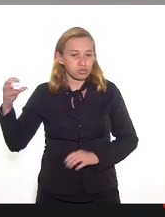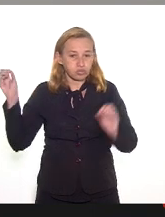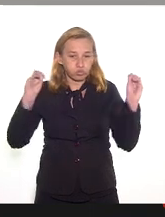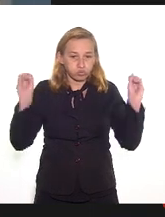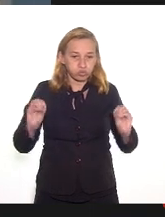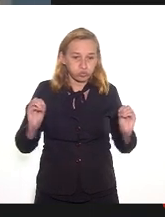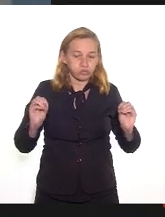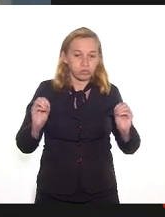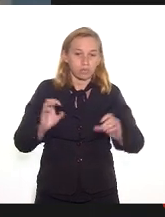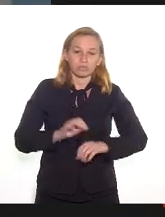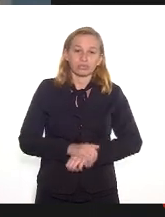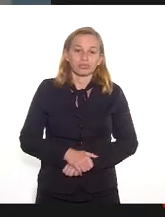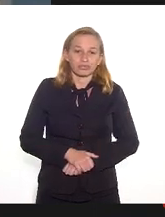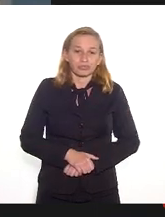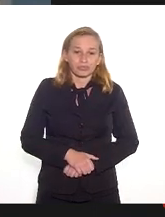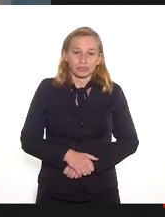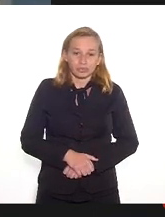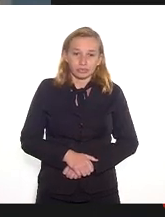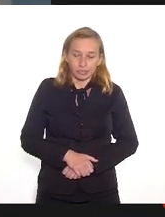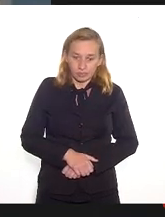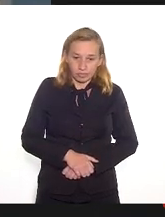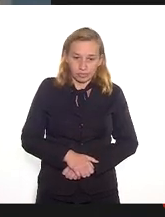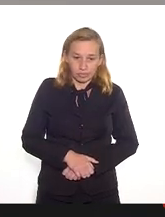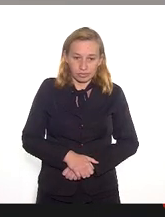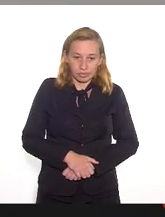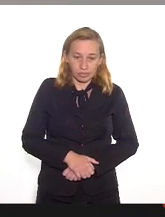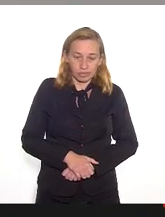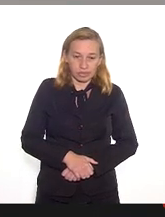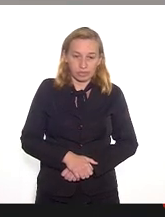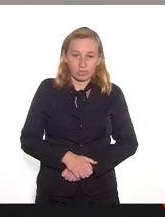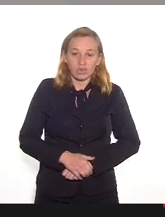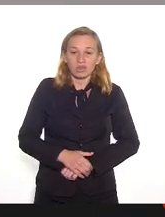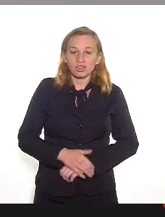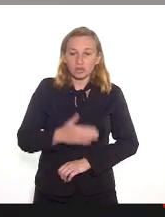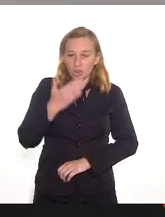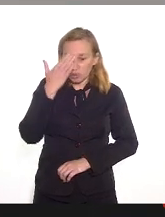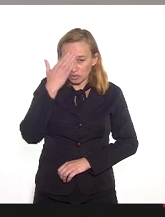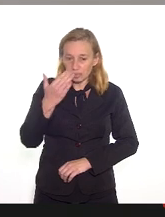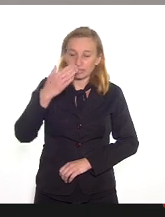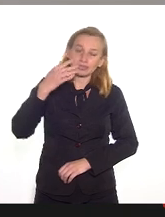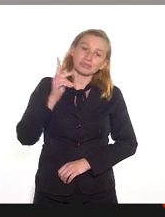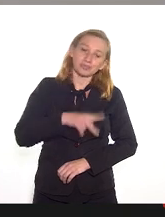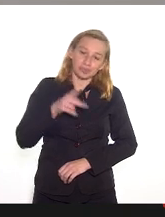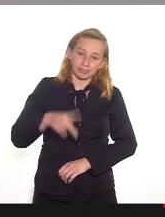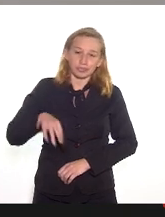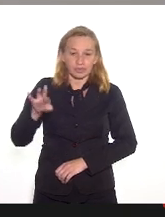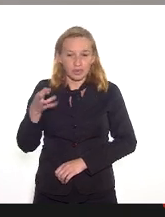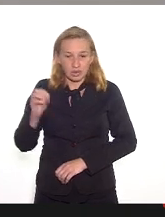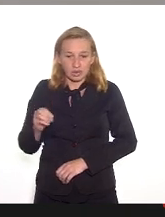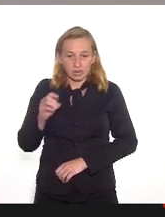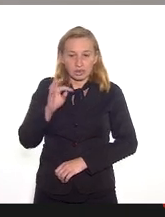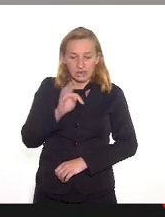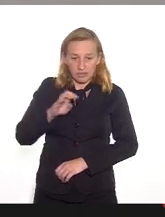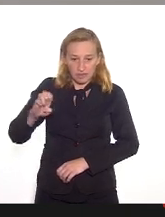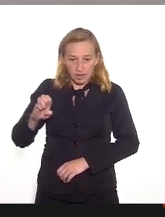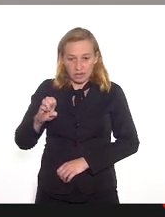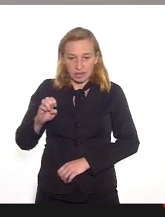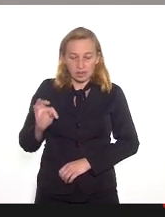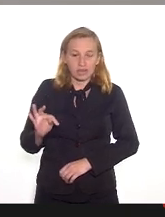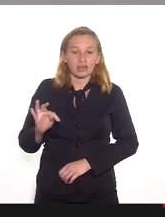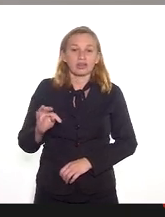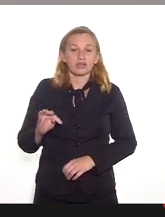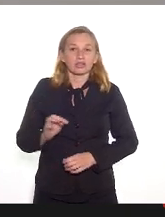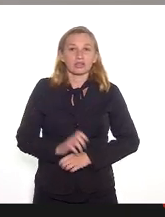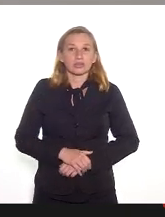Ficou sem som, Valdec. Eu estava agradecendo ao professor Maurício Mota, diretor-geral do CEFET, que também mantém